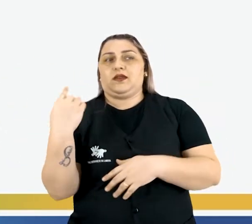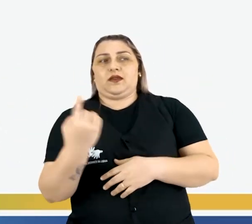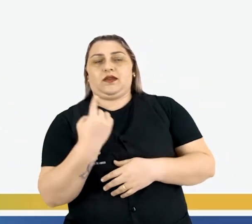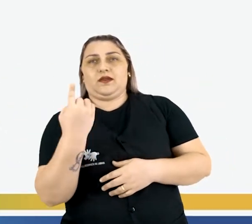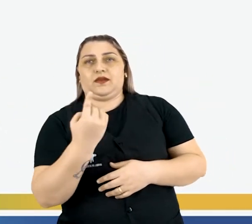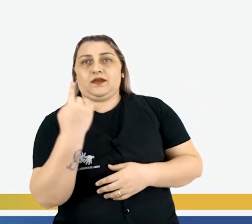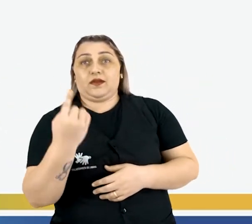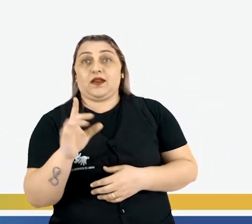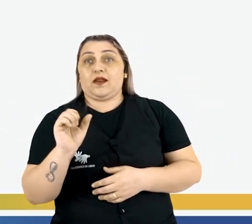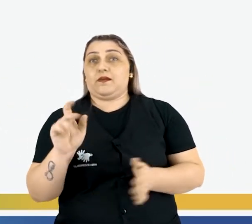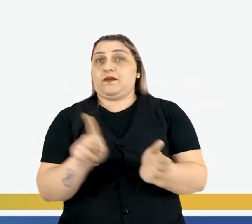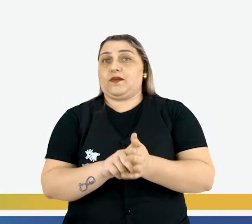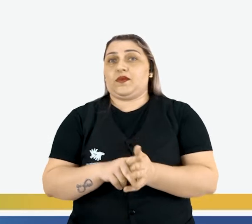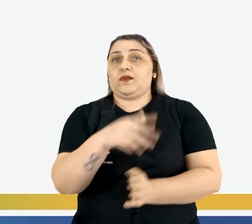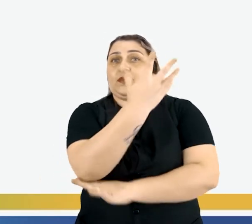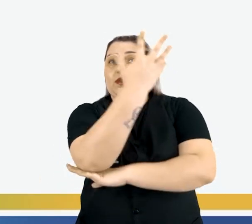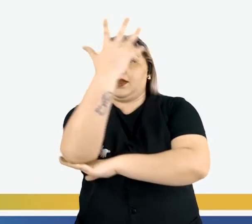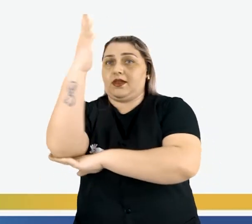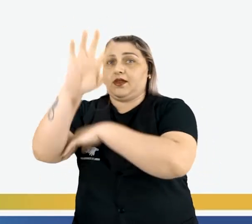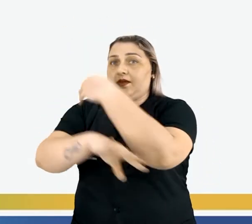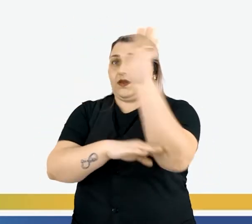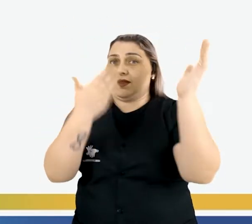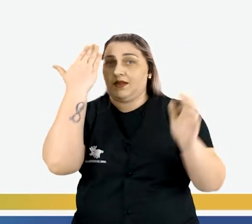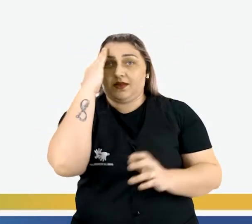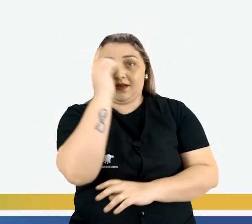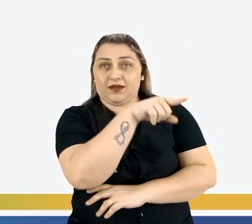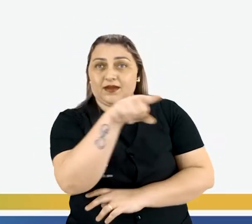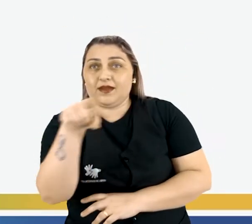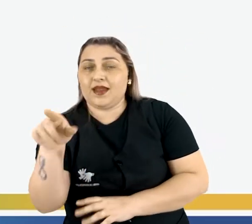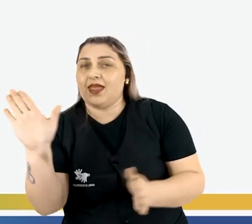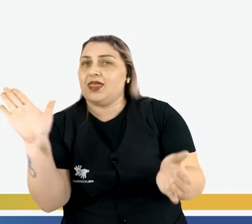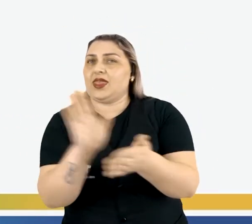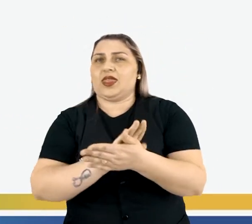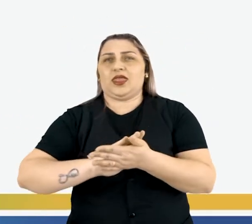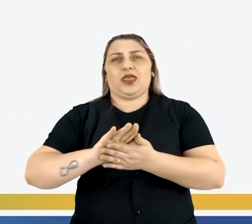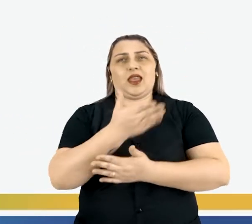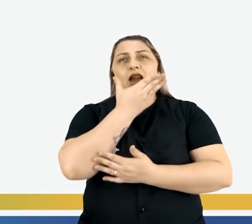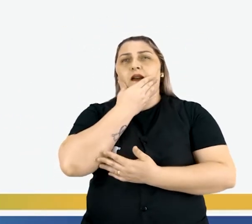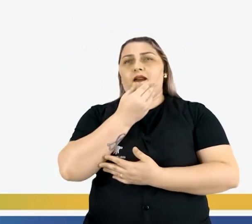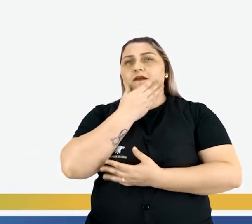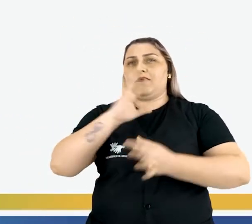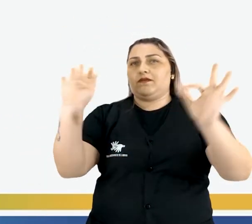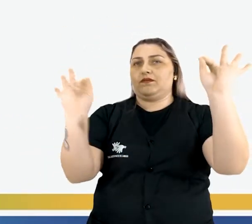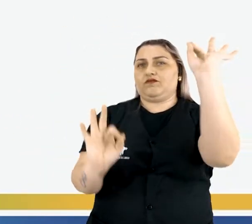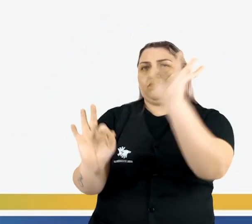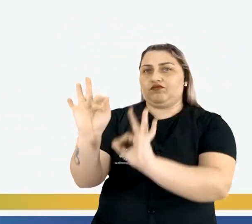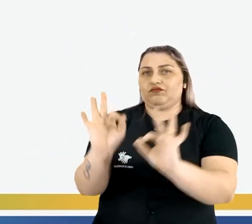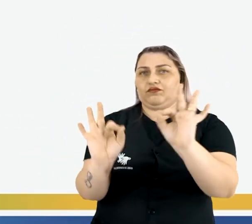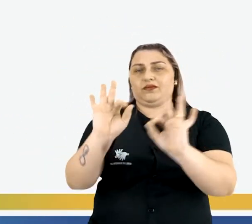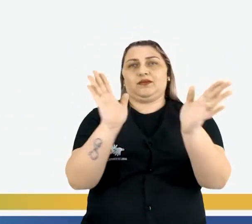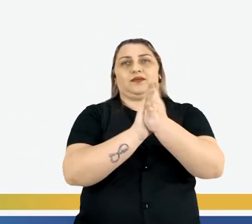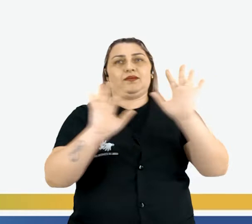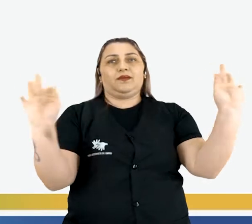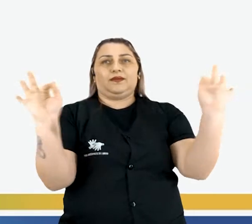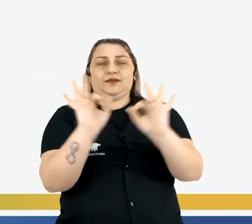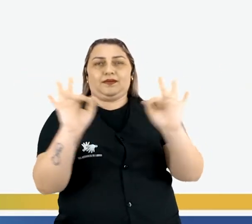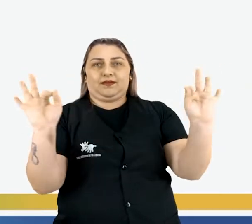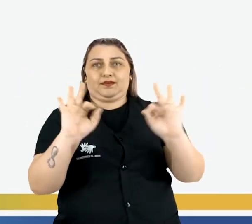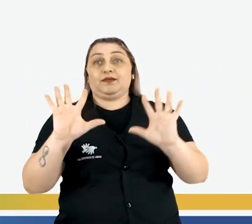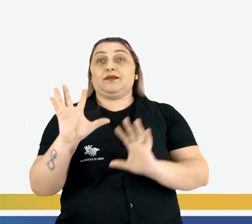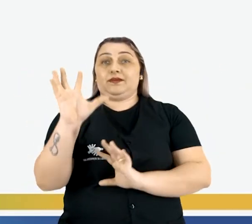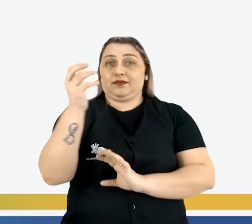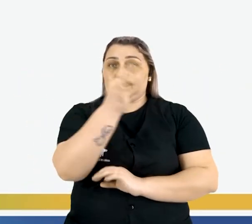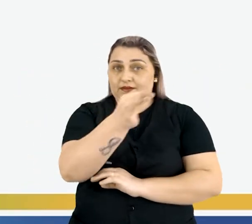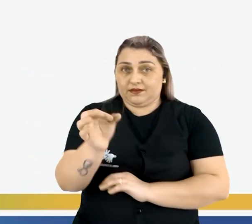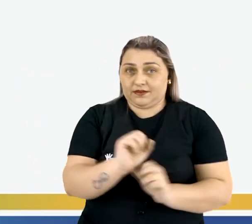são fenômenos da natureza, entenderam? Não tem nada, o nome não interfere no que está